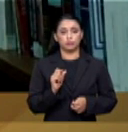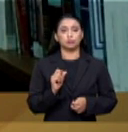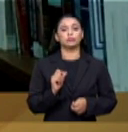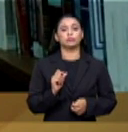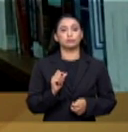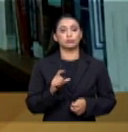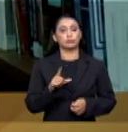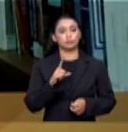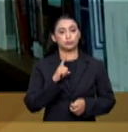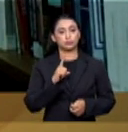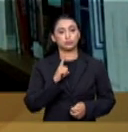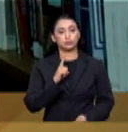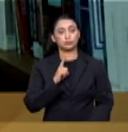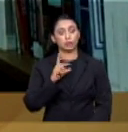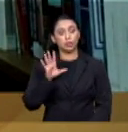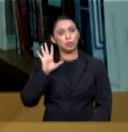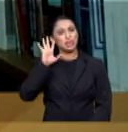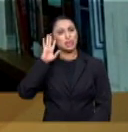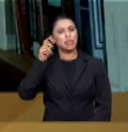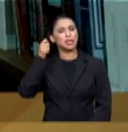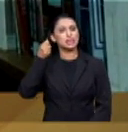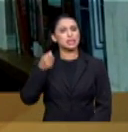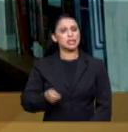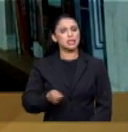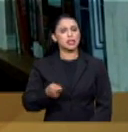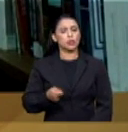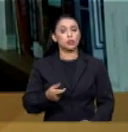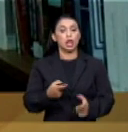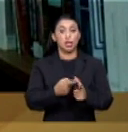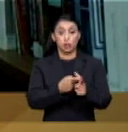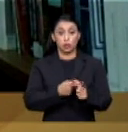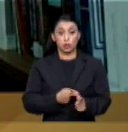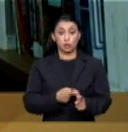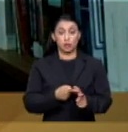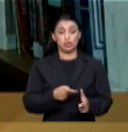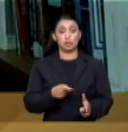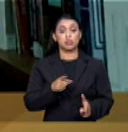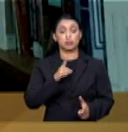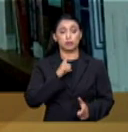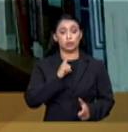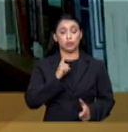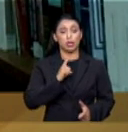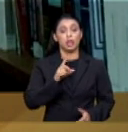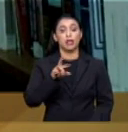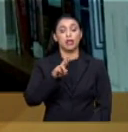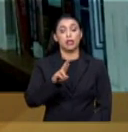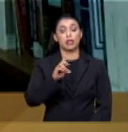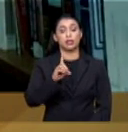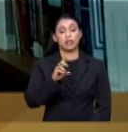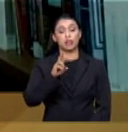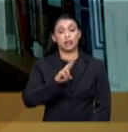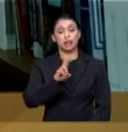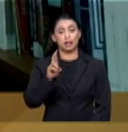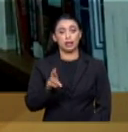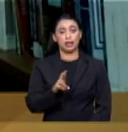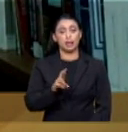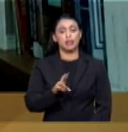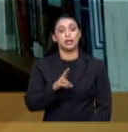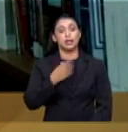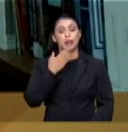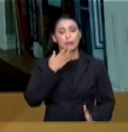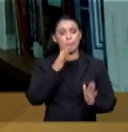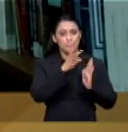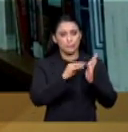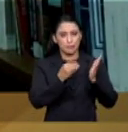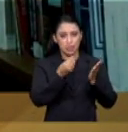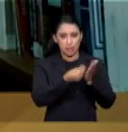uma determinação na primeira suspensão de IRDRs determinada pela ministra Carmen Lúcia a partir da petição número